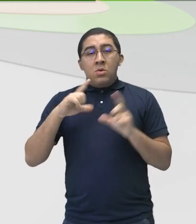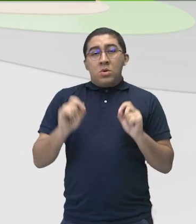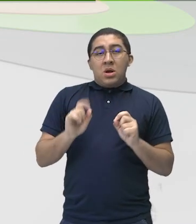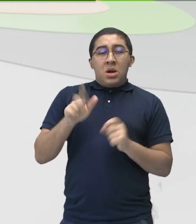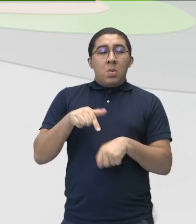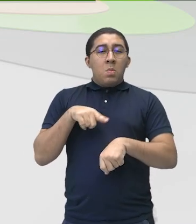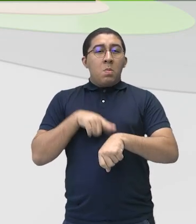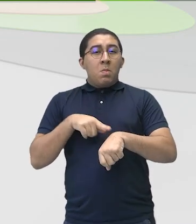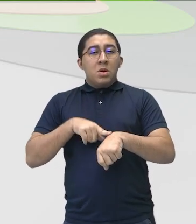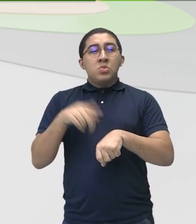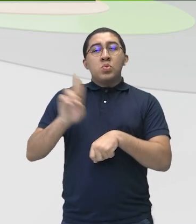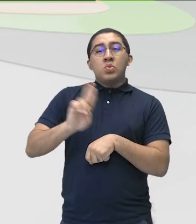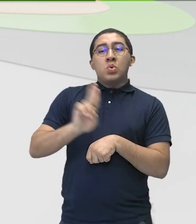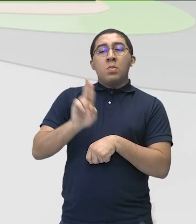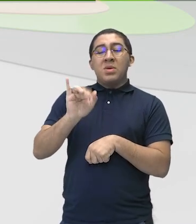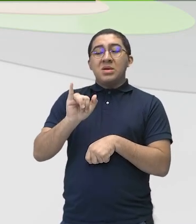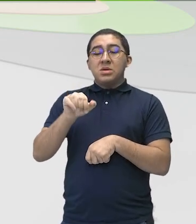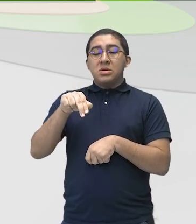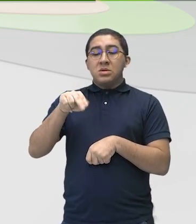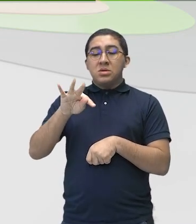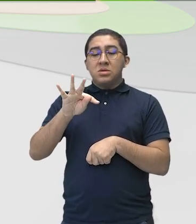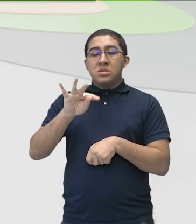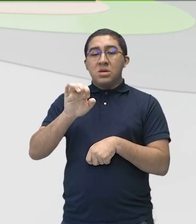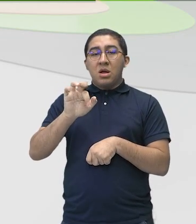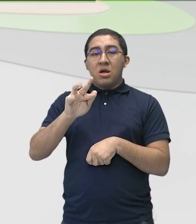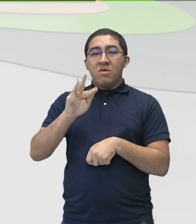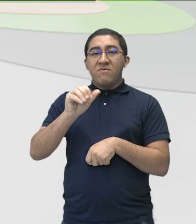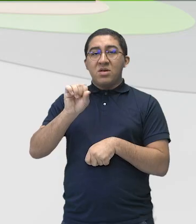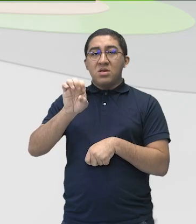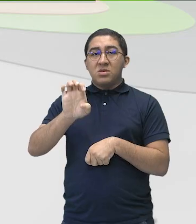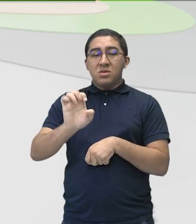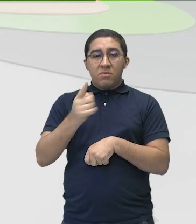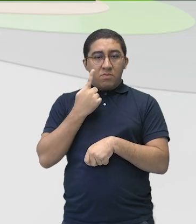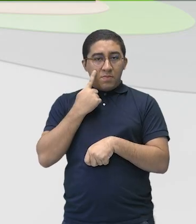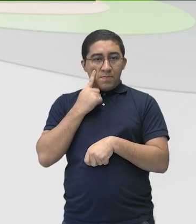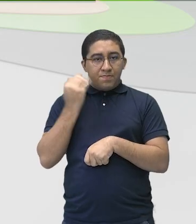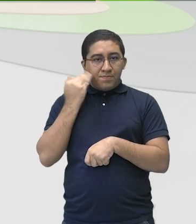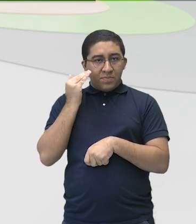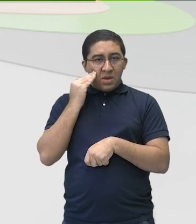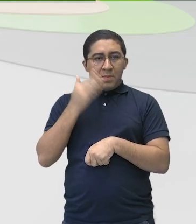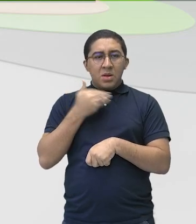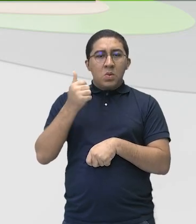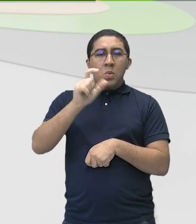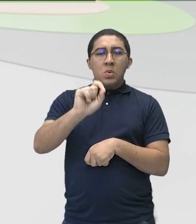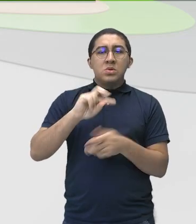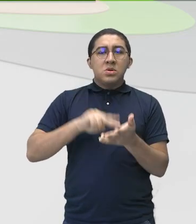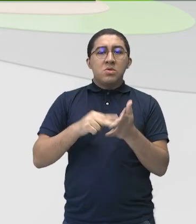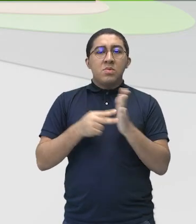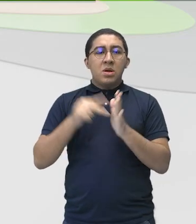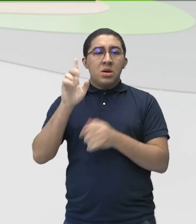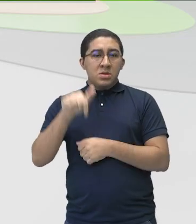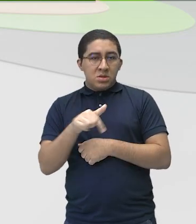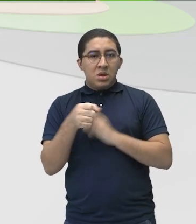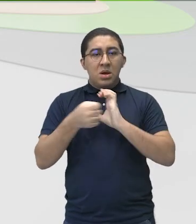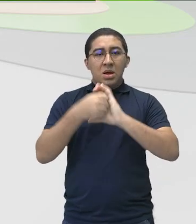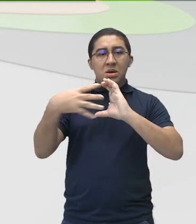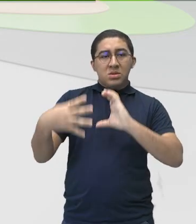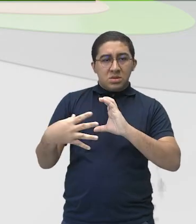e um momento chamado de intérfase. Vamos entender um pouco mais sobre o que envolve